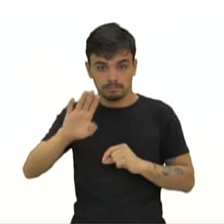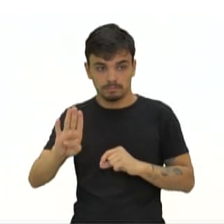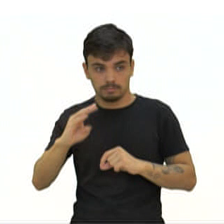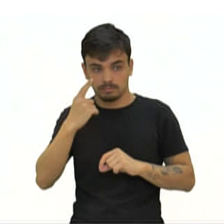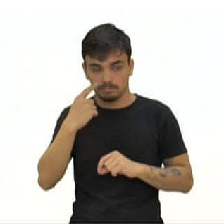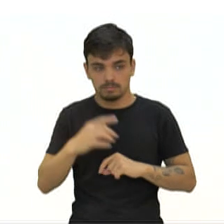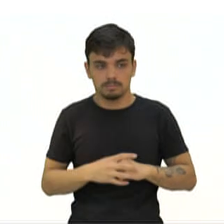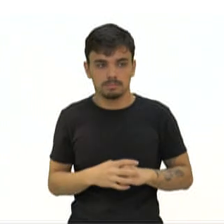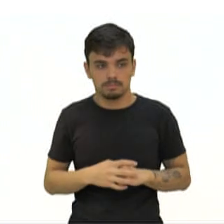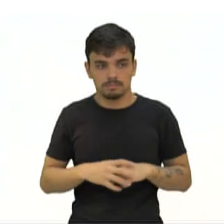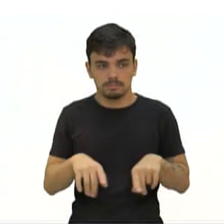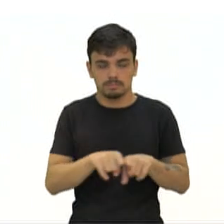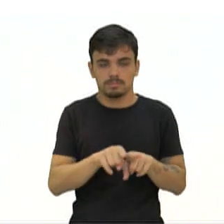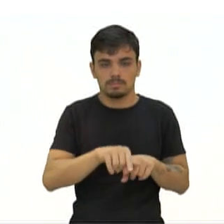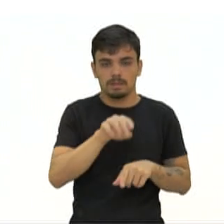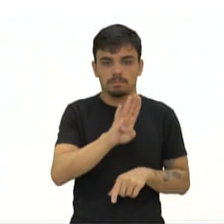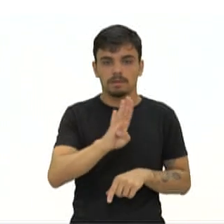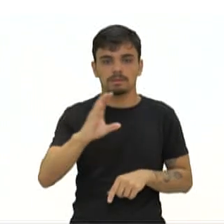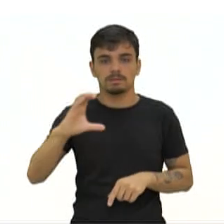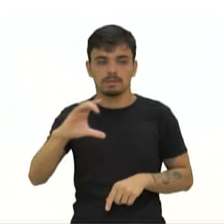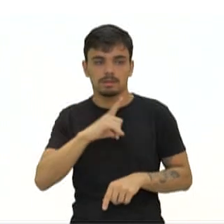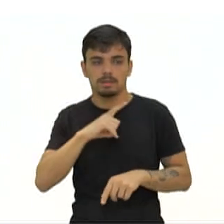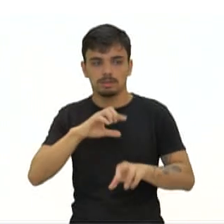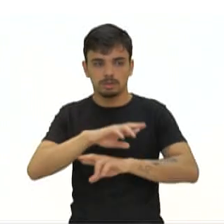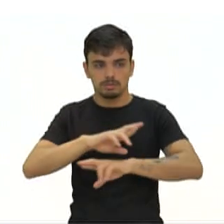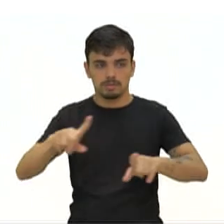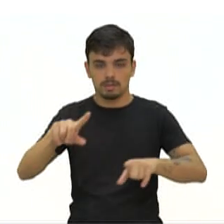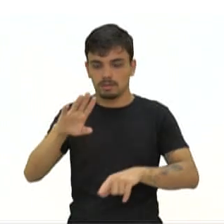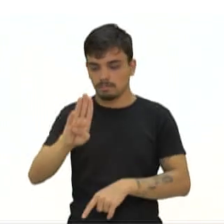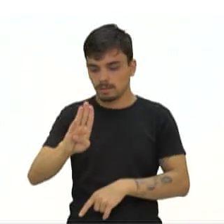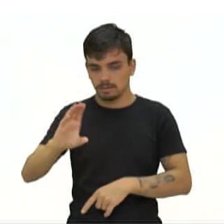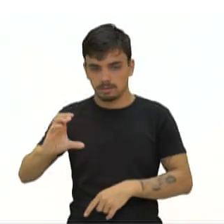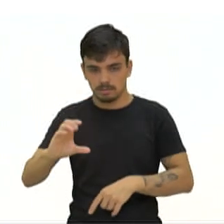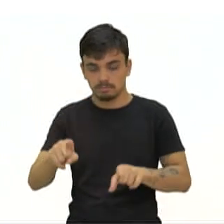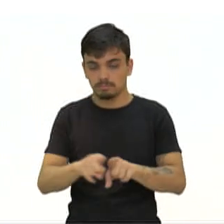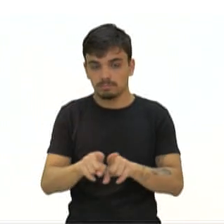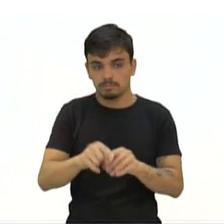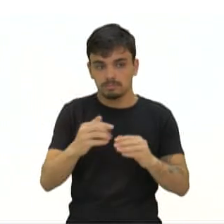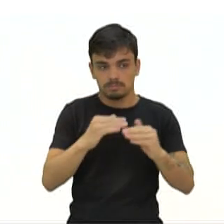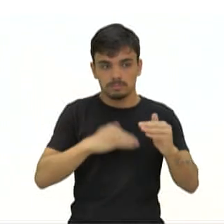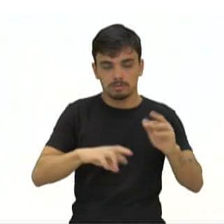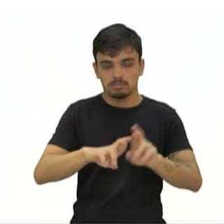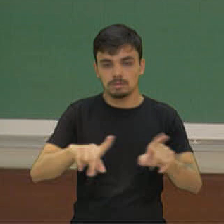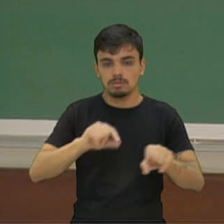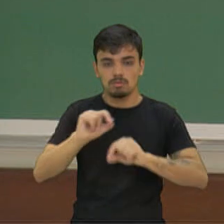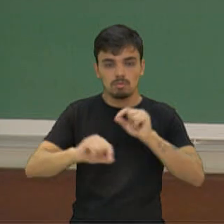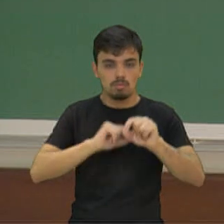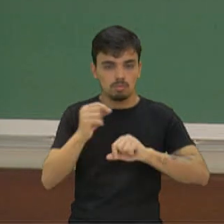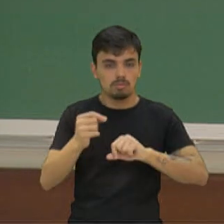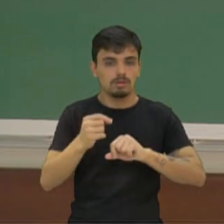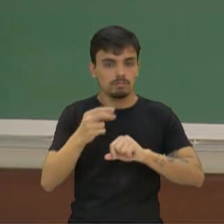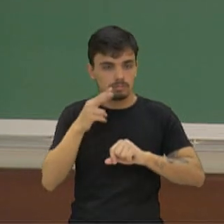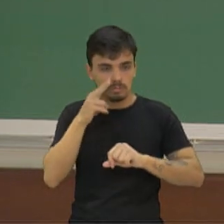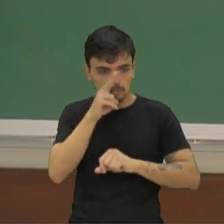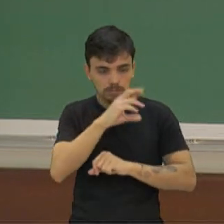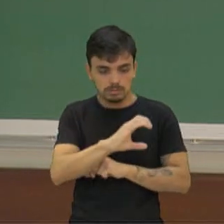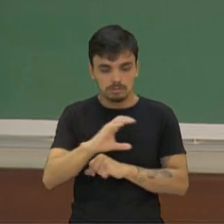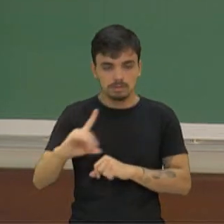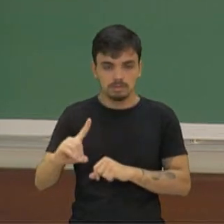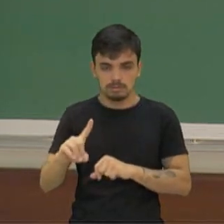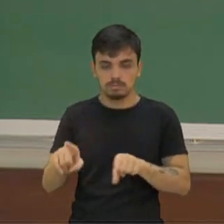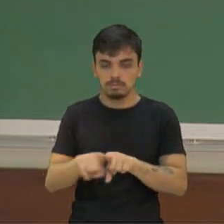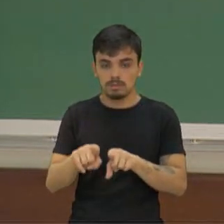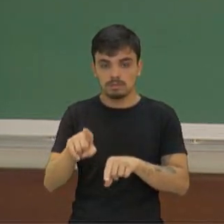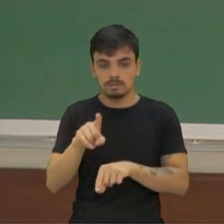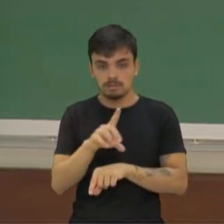Aqui B e C, que tem a diferença de potencial UBC. E aqui a diferença de potencial UCD em